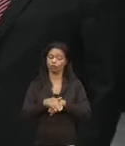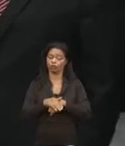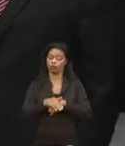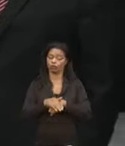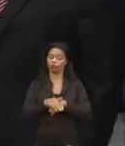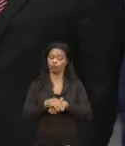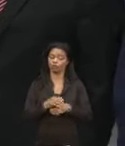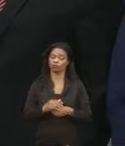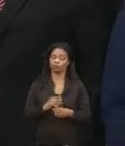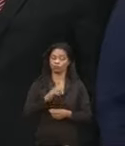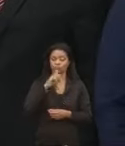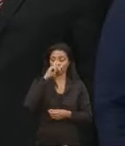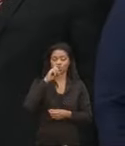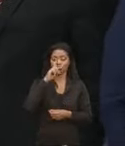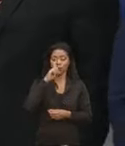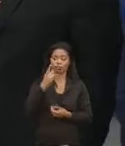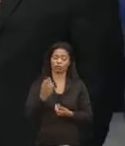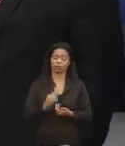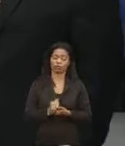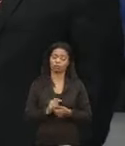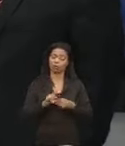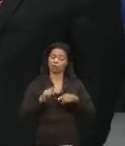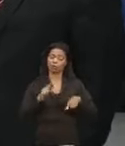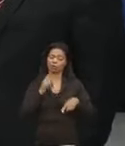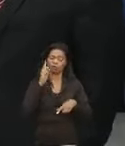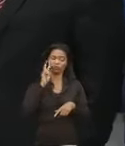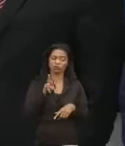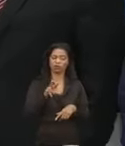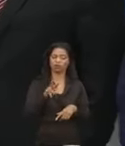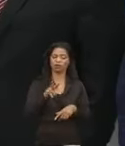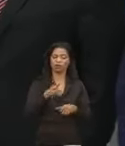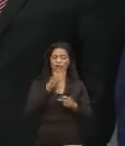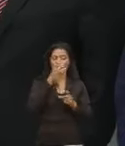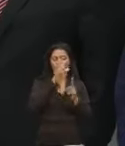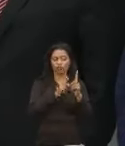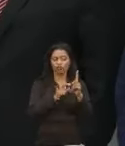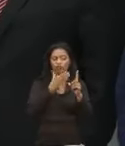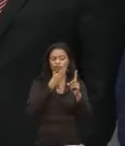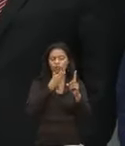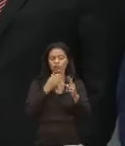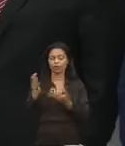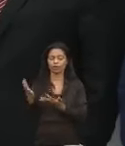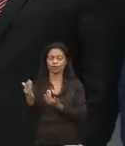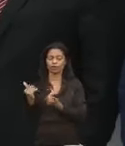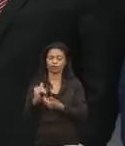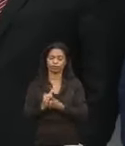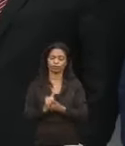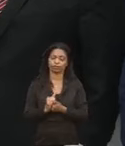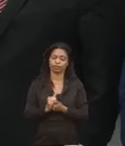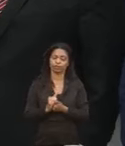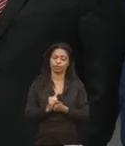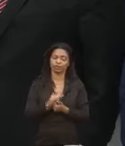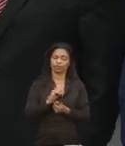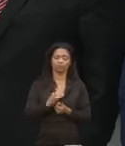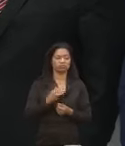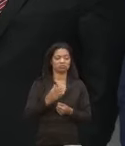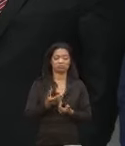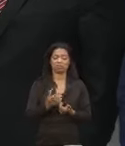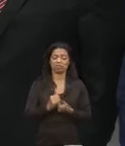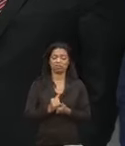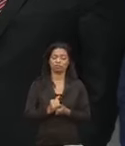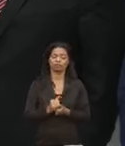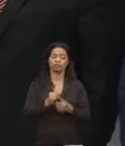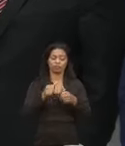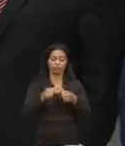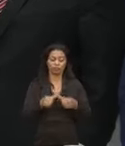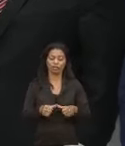aflito. E eu abracei ele e disse, você vai ficar comigo até o amanhecer. E nós